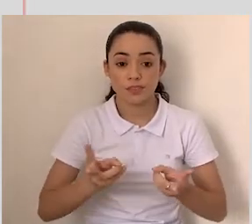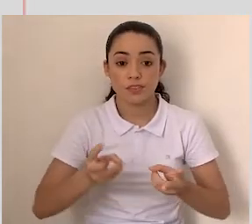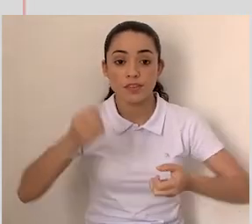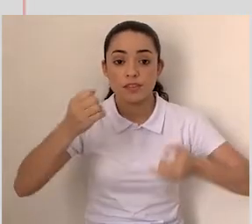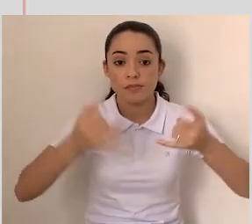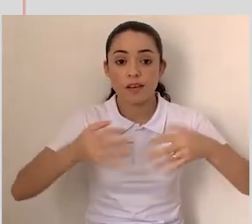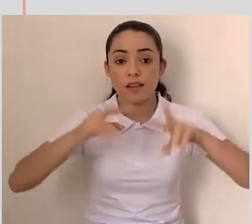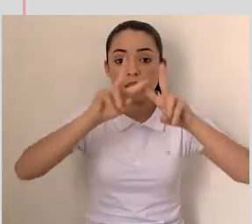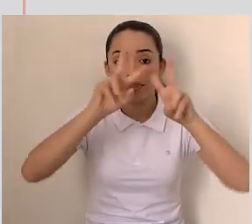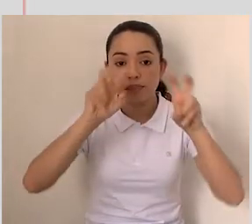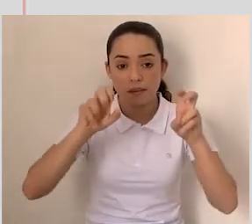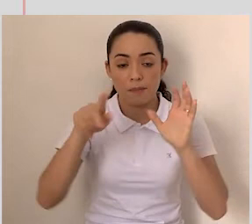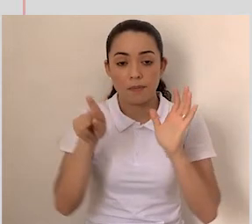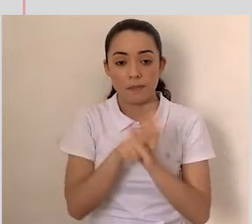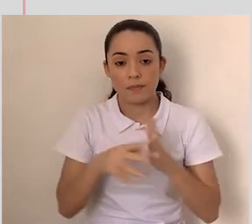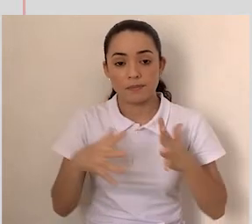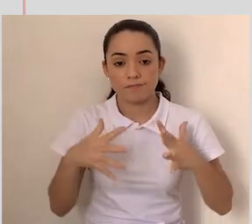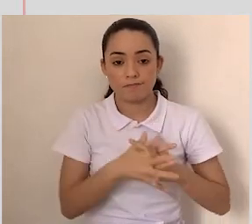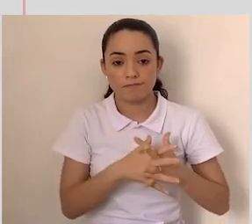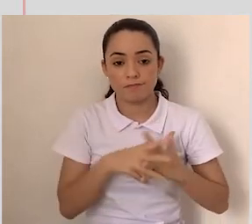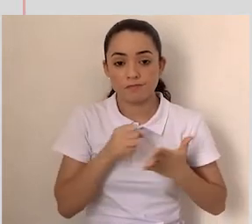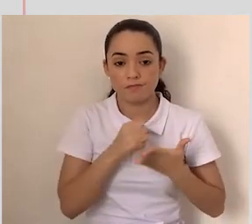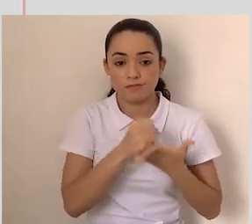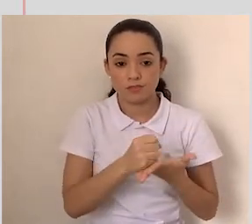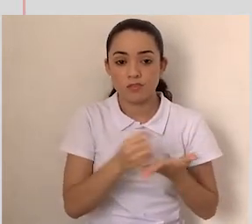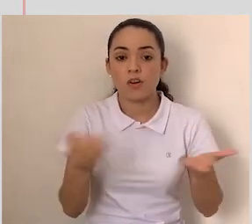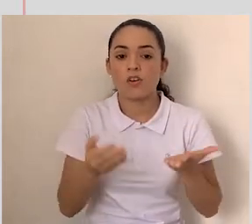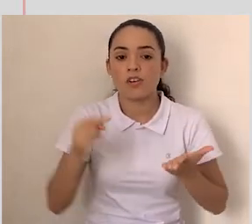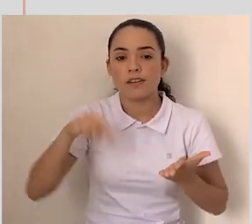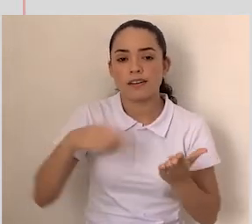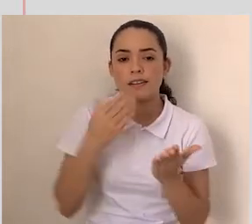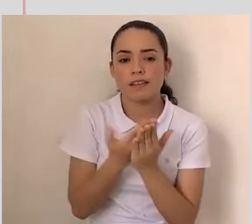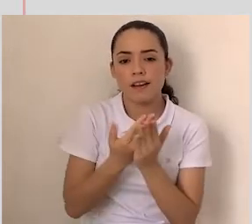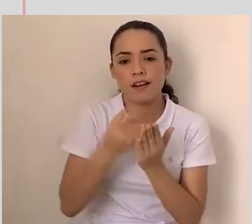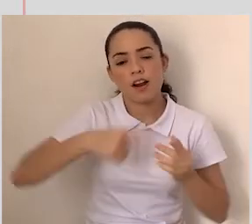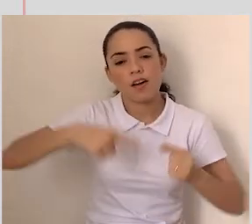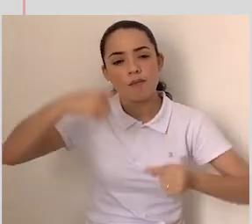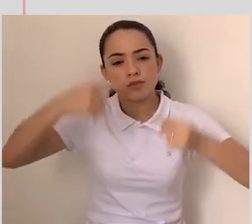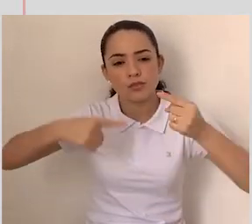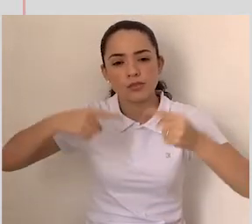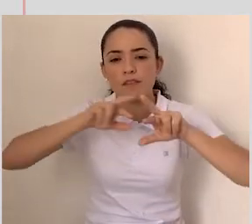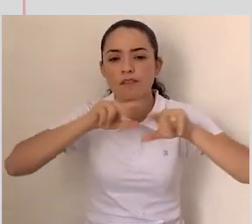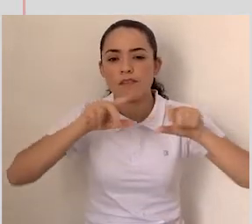tecido conjuntivo, discutiremos nesta videoaula as características da matriz extracelular.